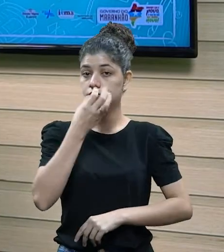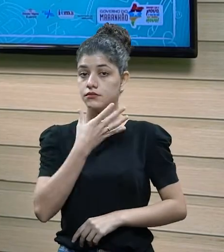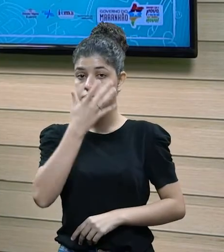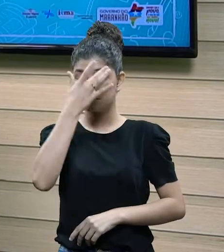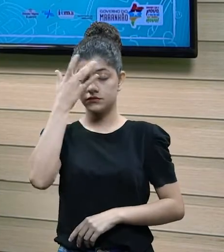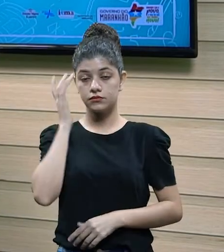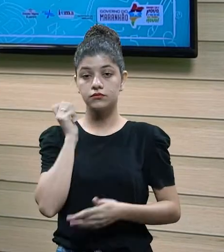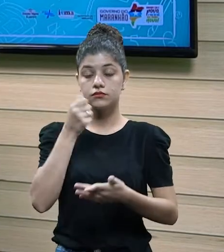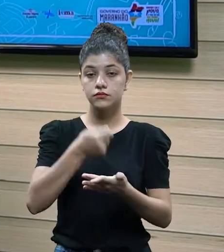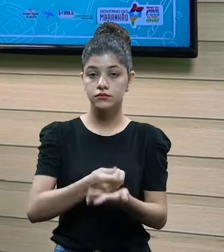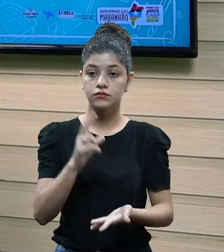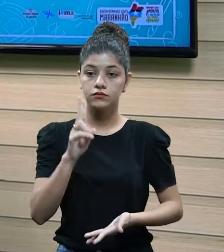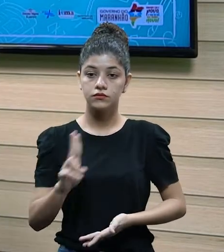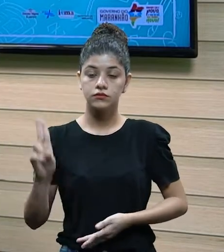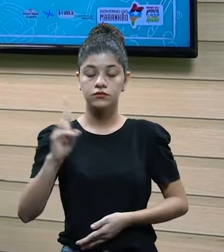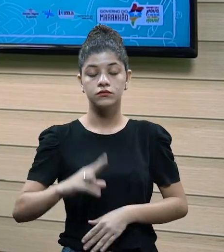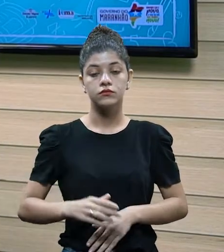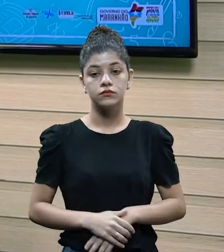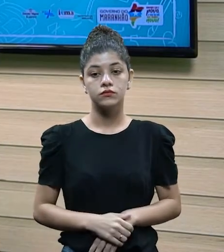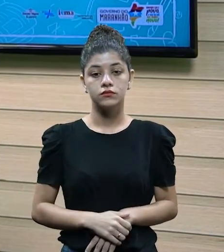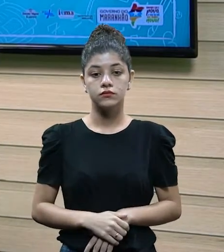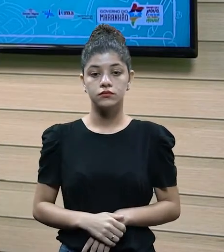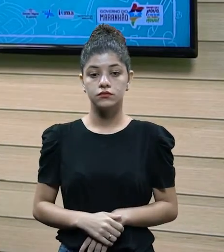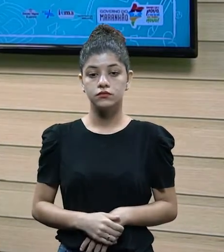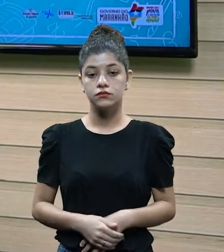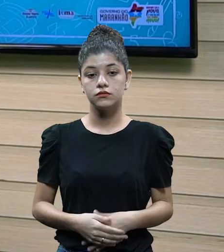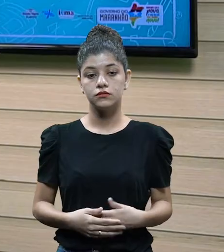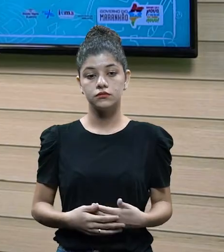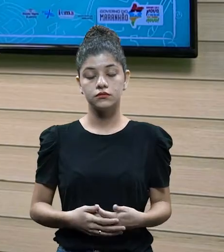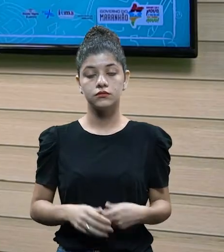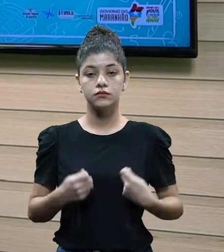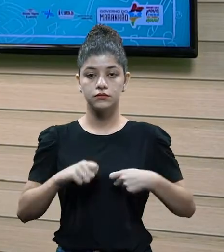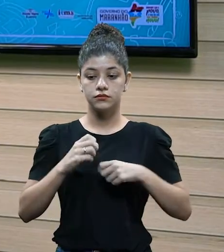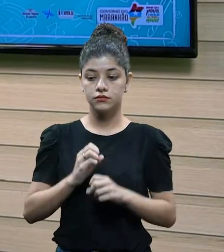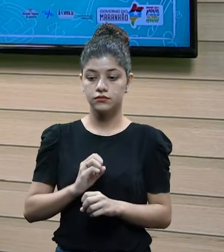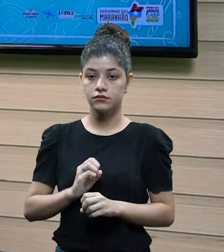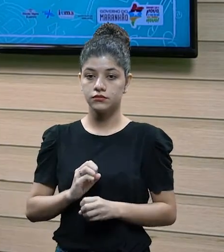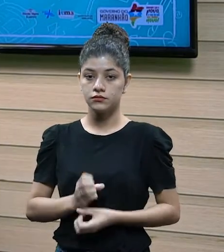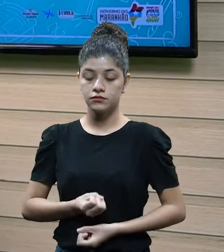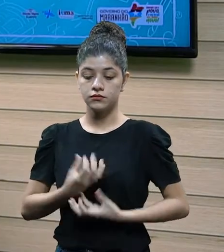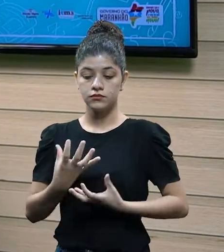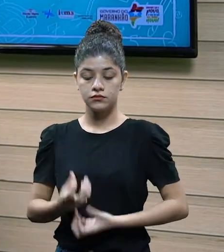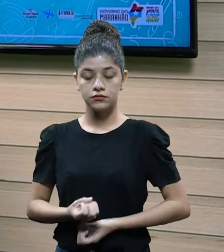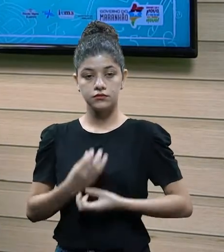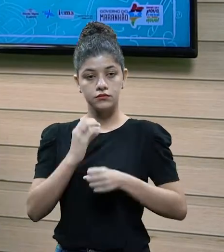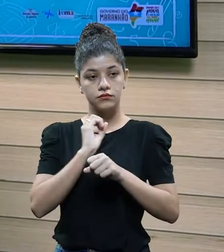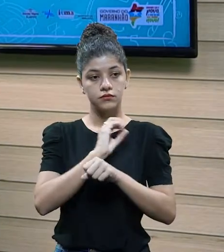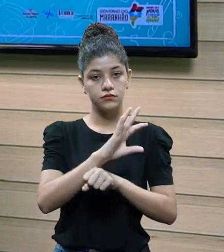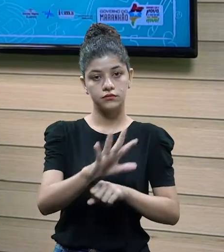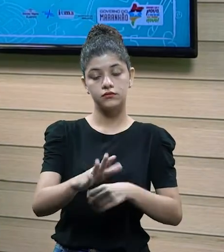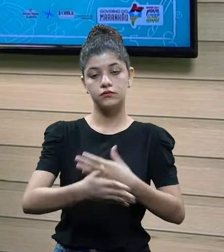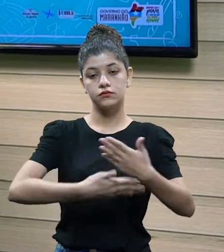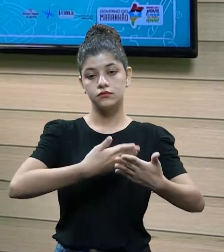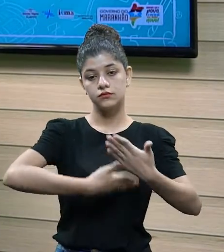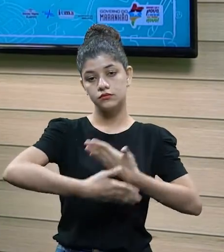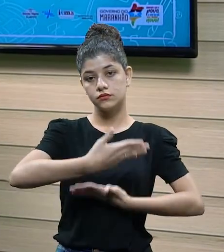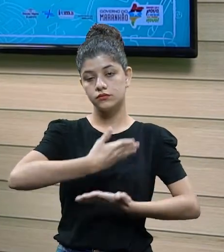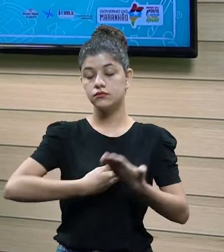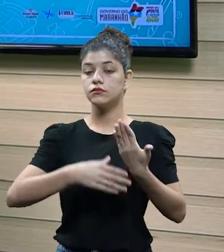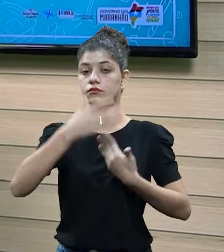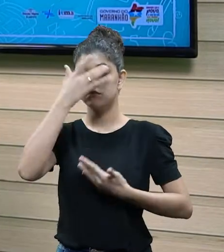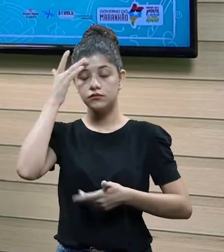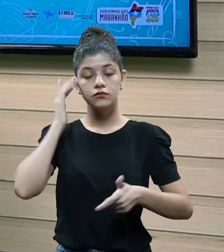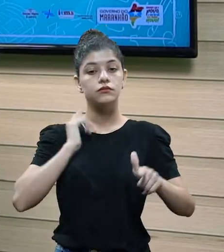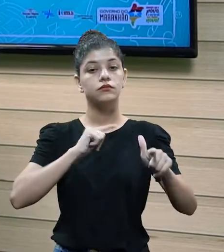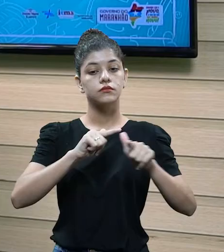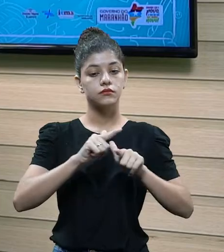com o cliente. Então, são valores. Então, o que a passagem fala? Eu tenho que compartilhar isso com os meus funcionários, tenho que deixar bem claro o que é minha